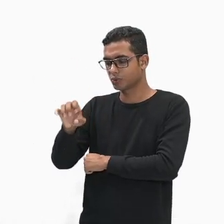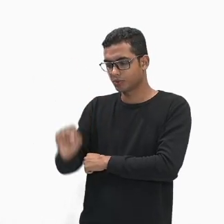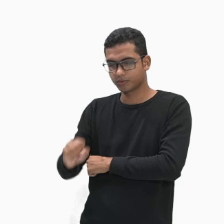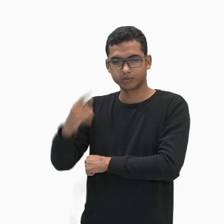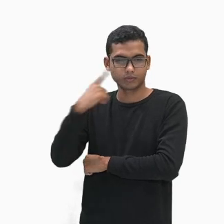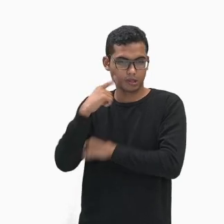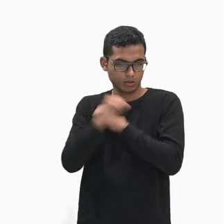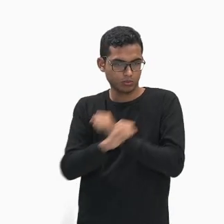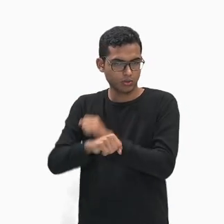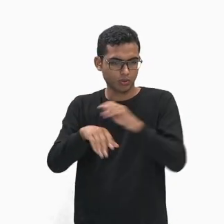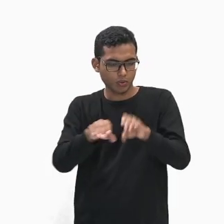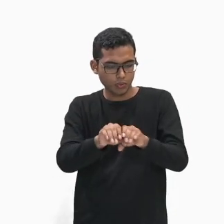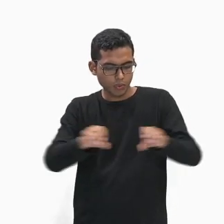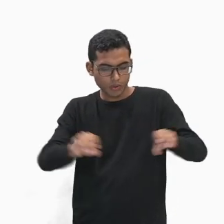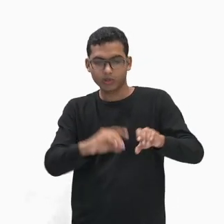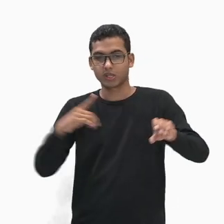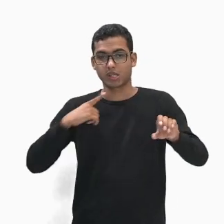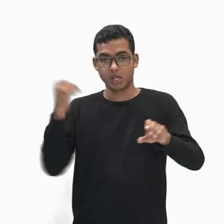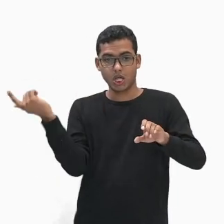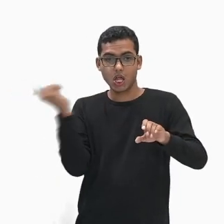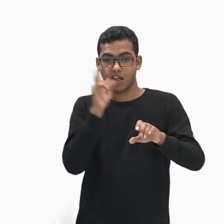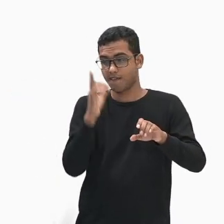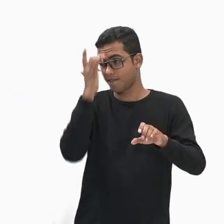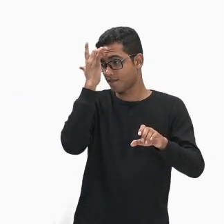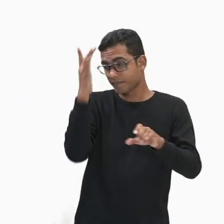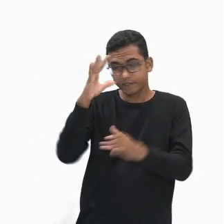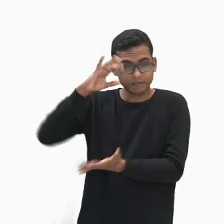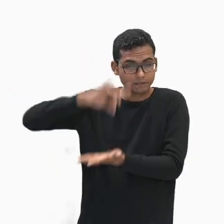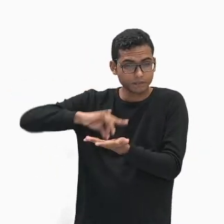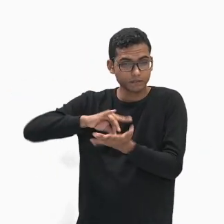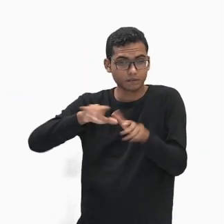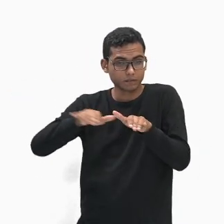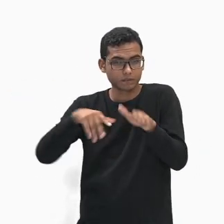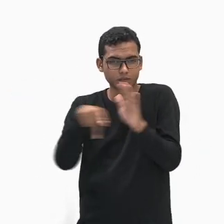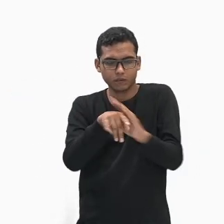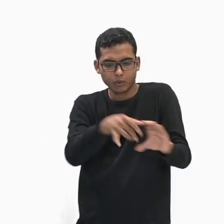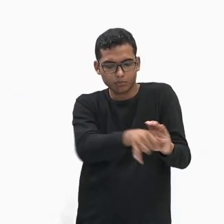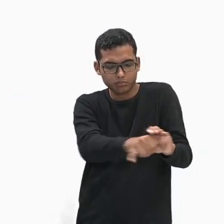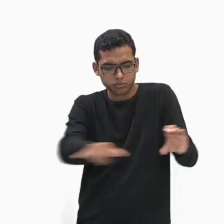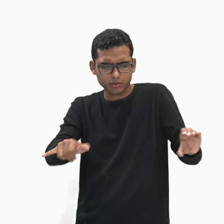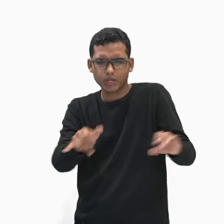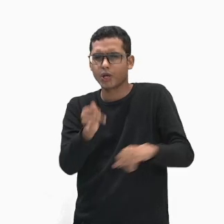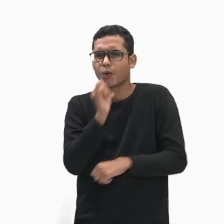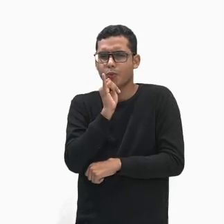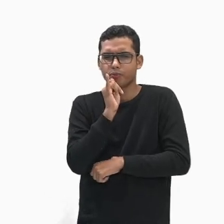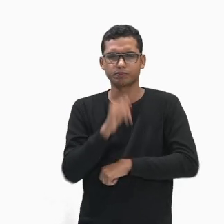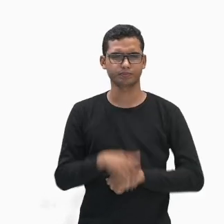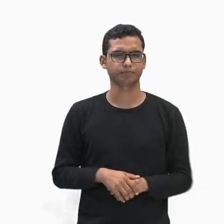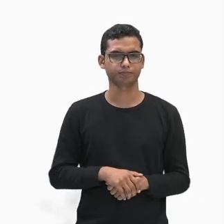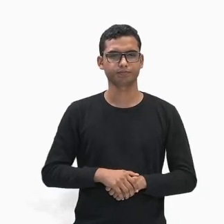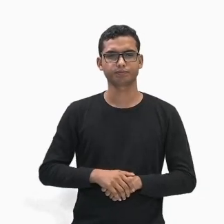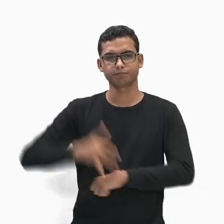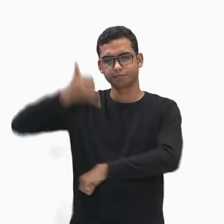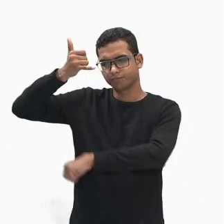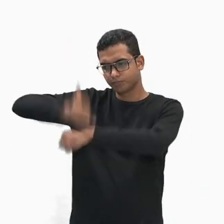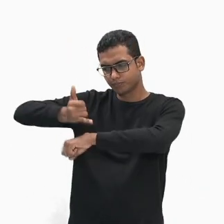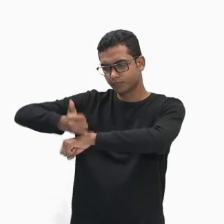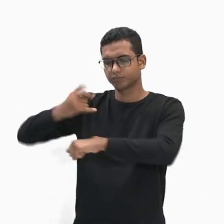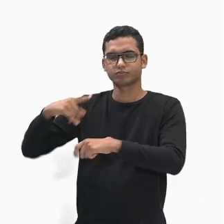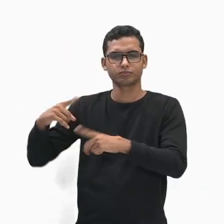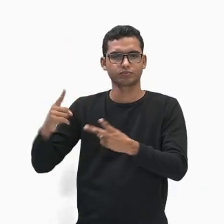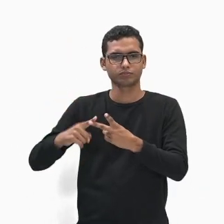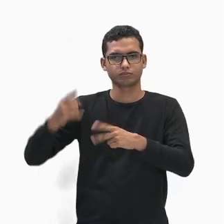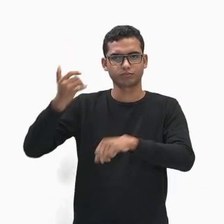fácil movimento de cargas elétricas. E os exemplos comuns são metais, como o cobre e o